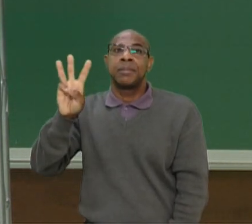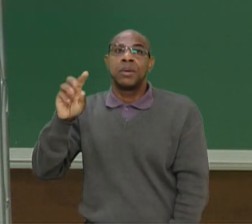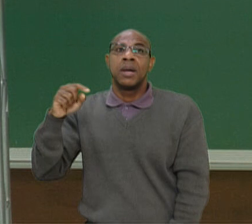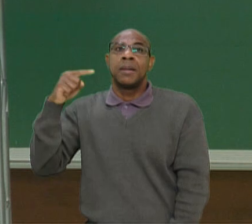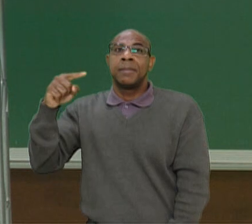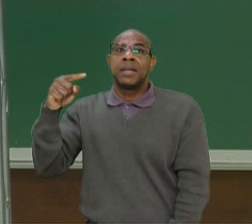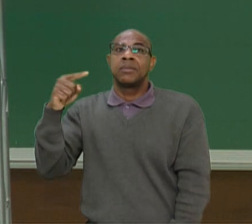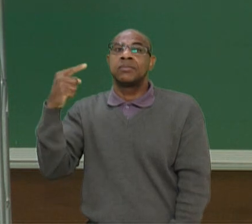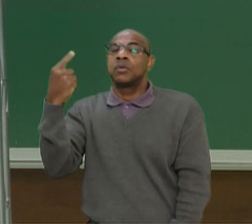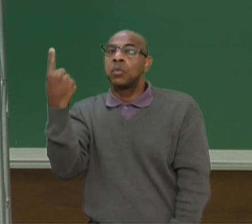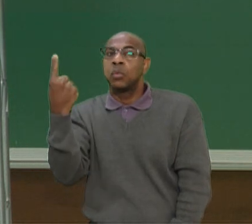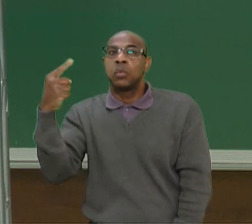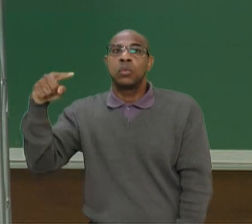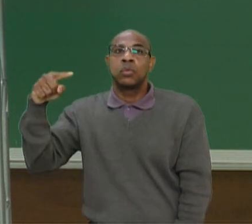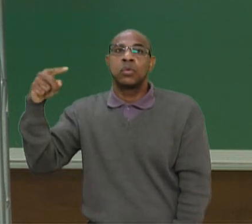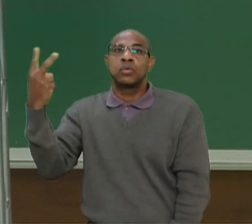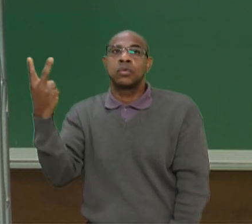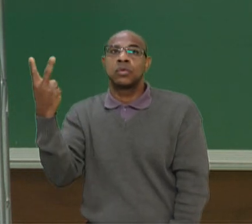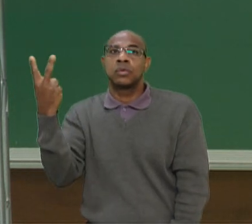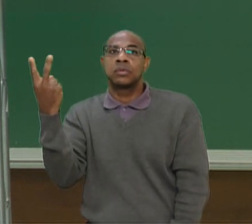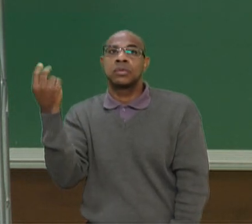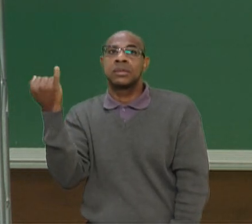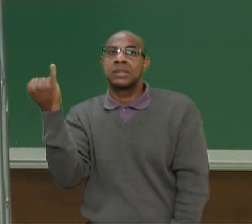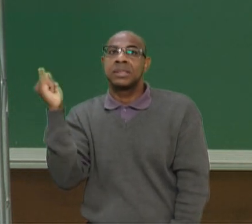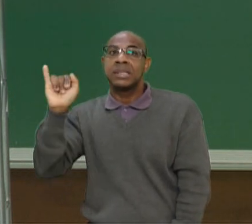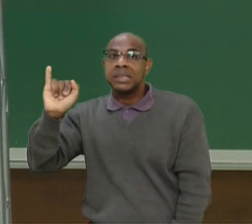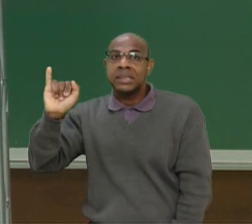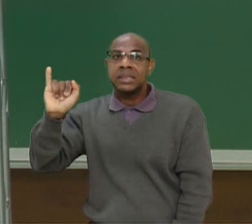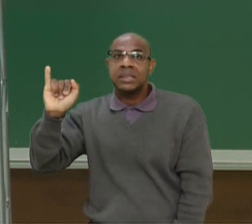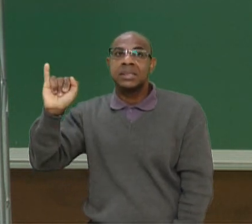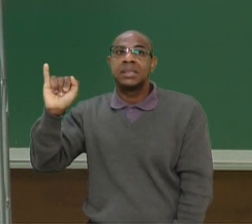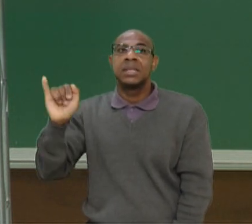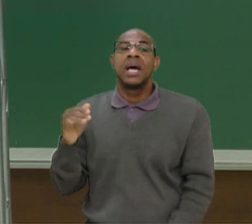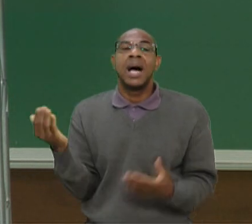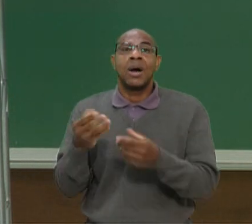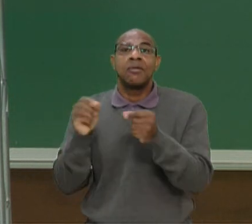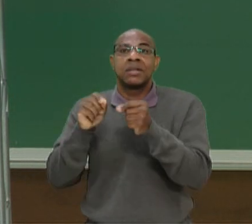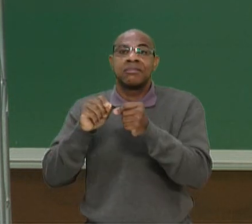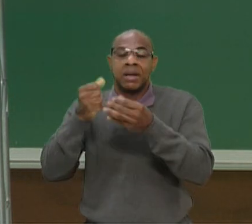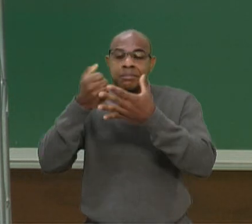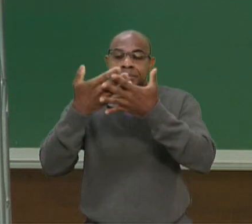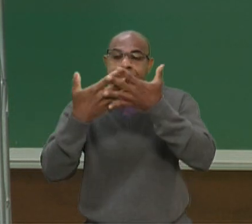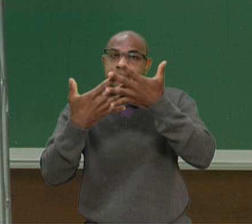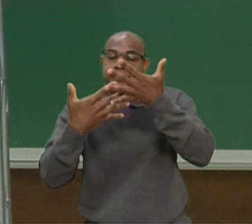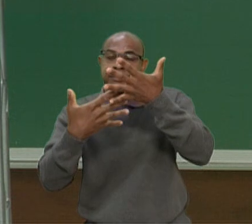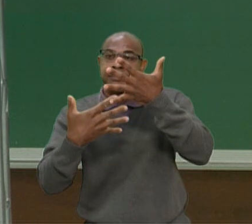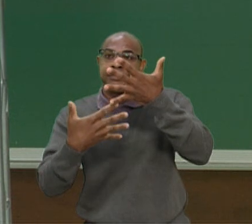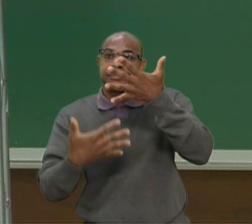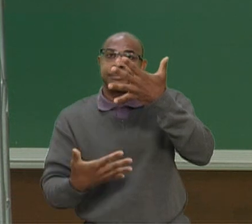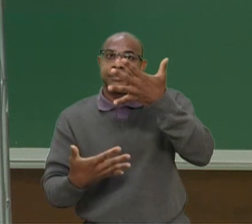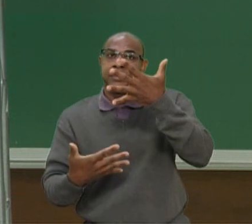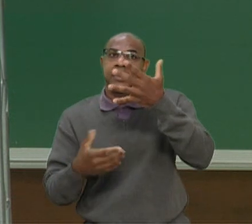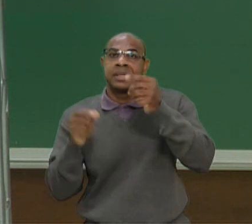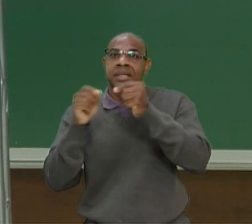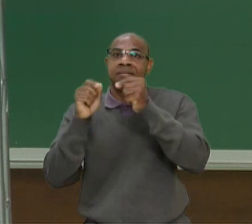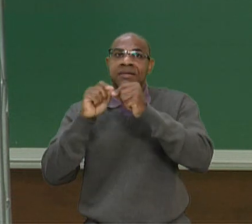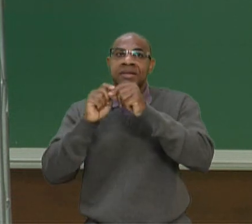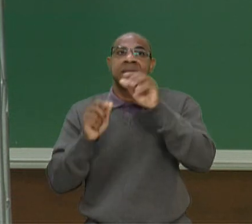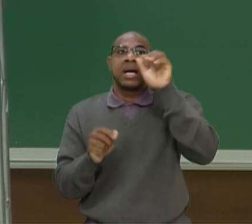determinar o z menos o w, e depois o z menos